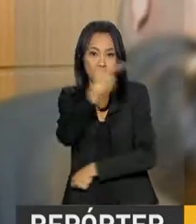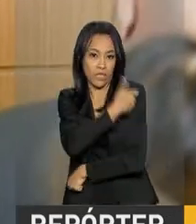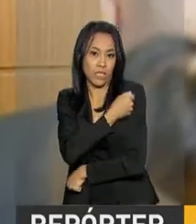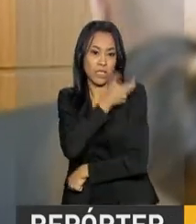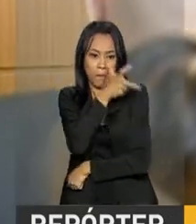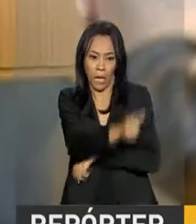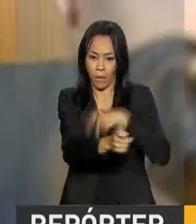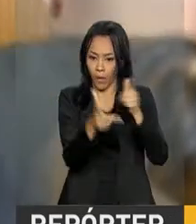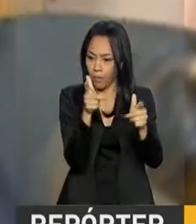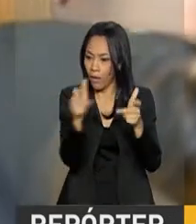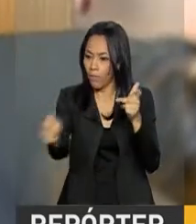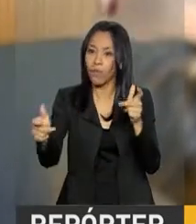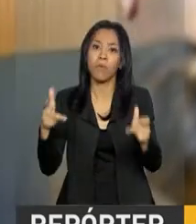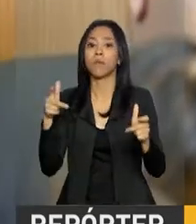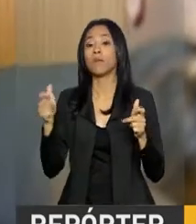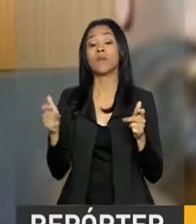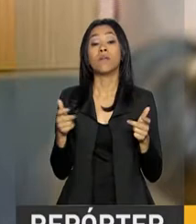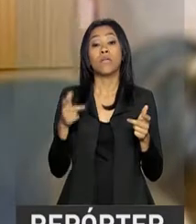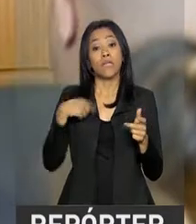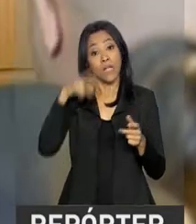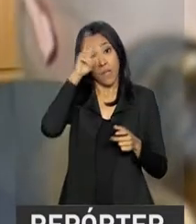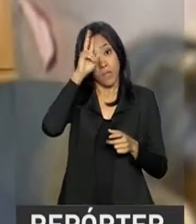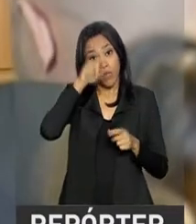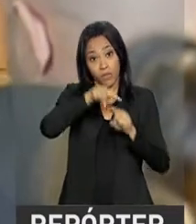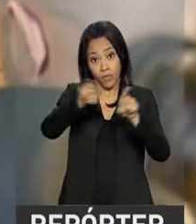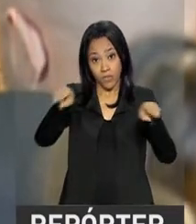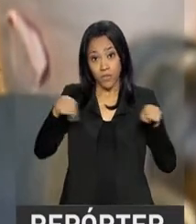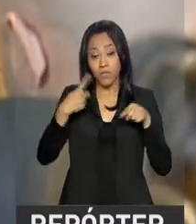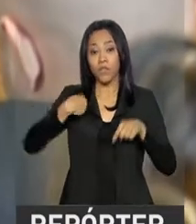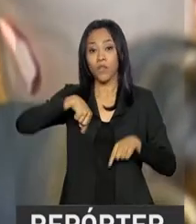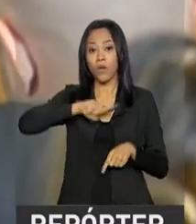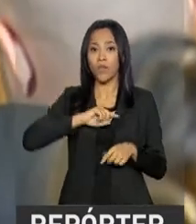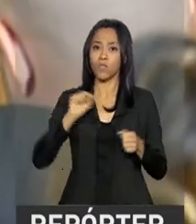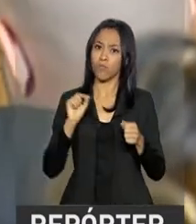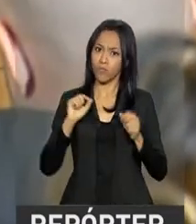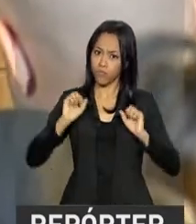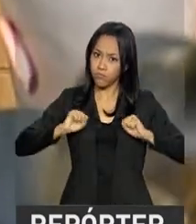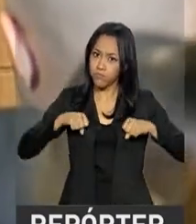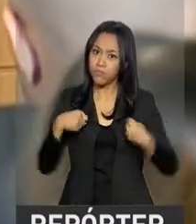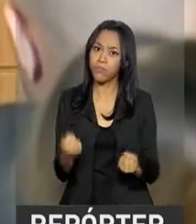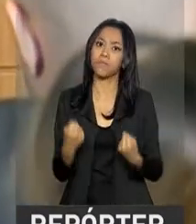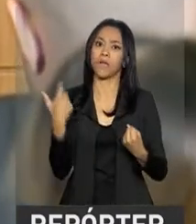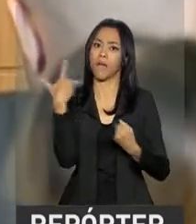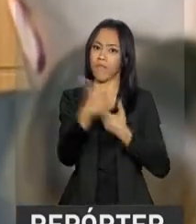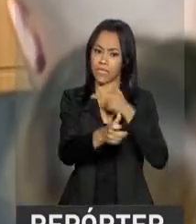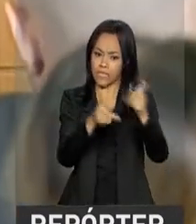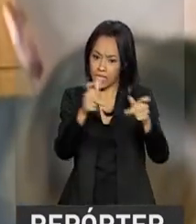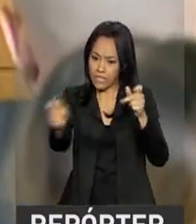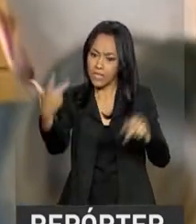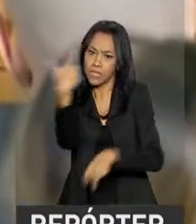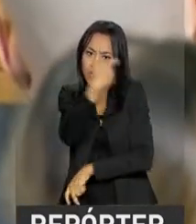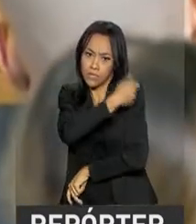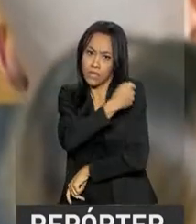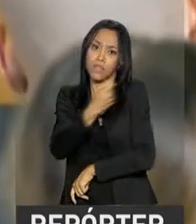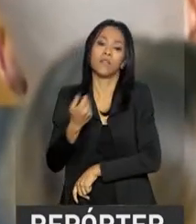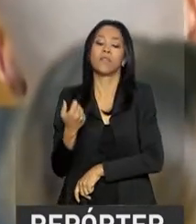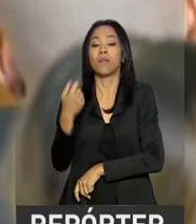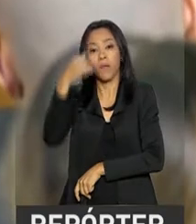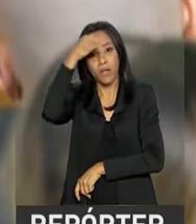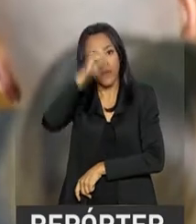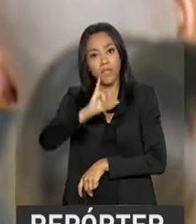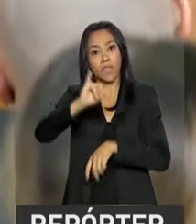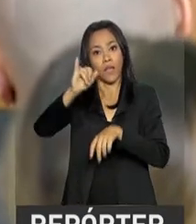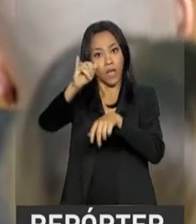não só a questão da campanha lembrando vocês nós estamos fazendo uma intensificação vacinal nós estamos fazendo bloqueio e